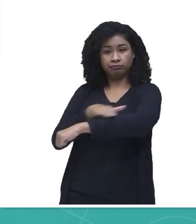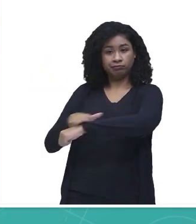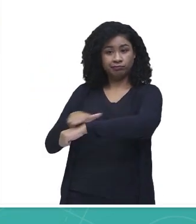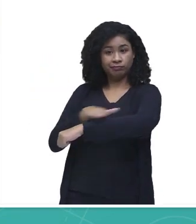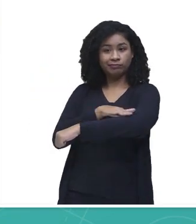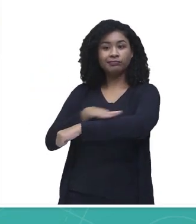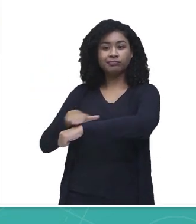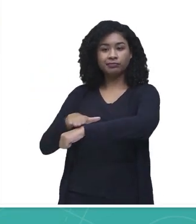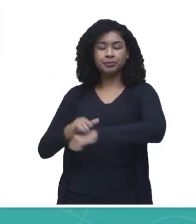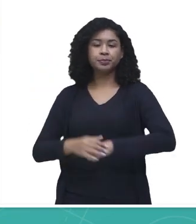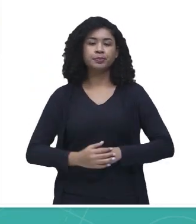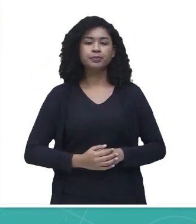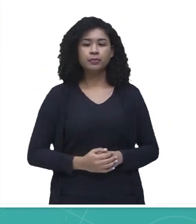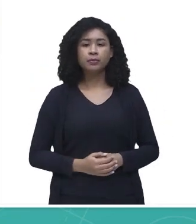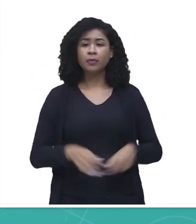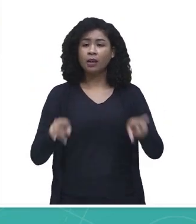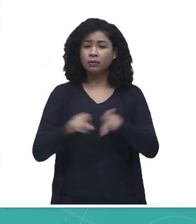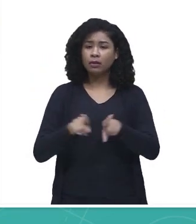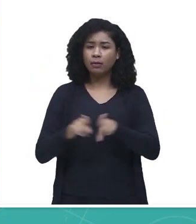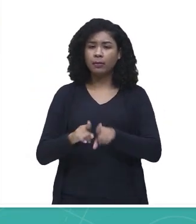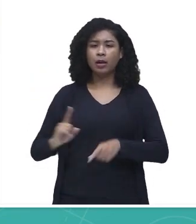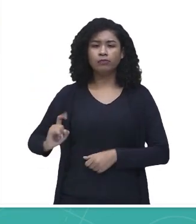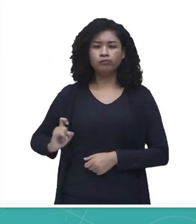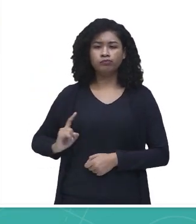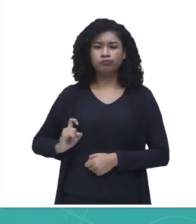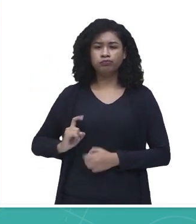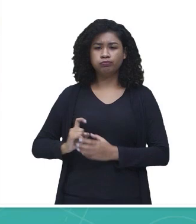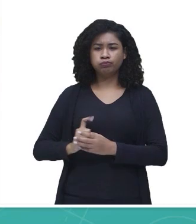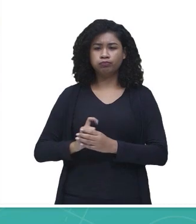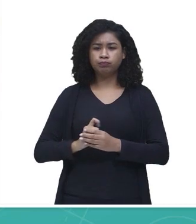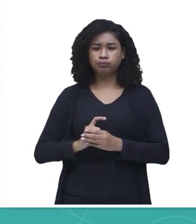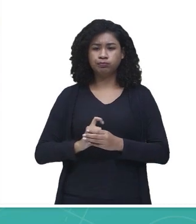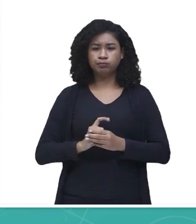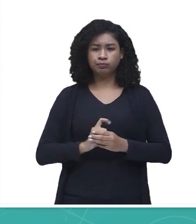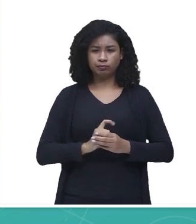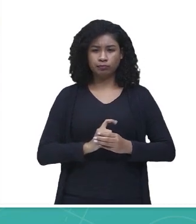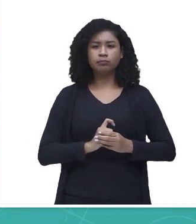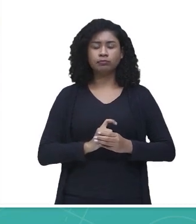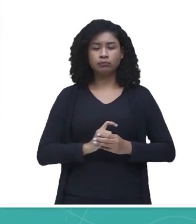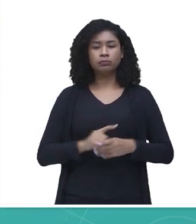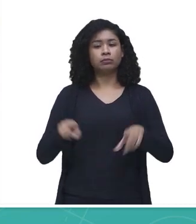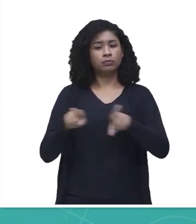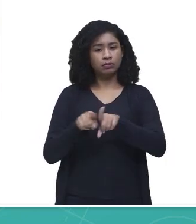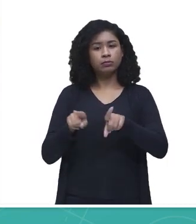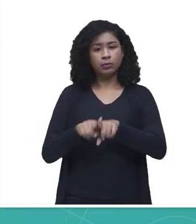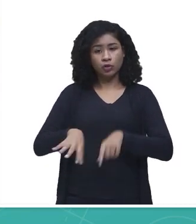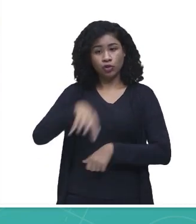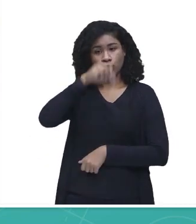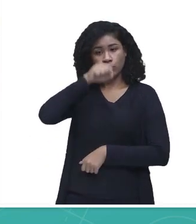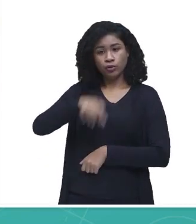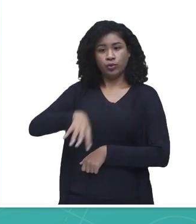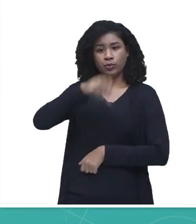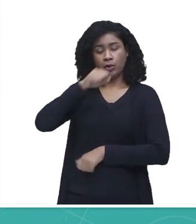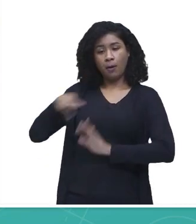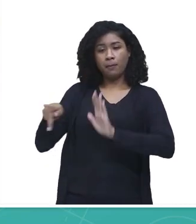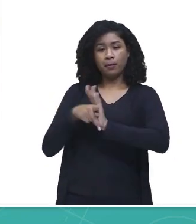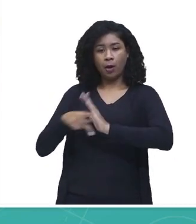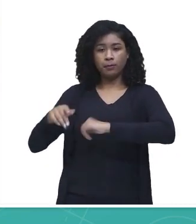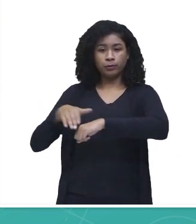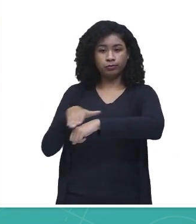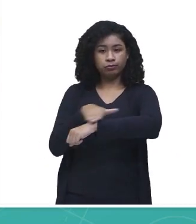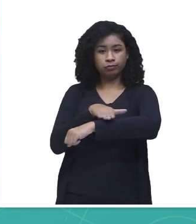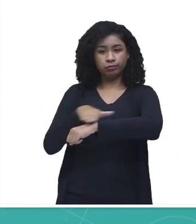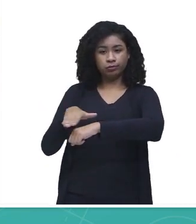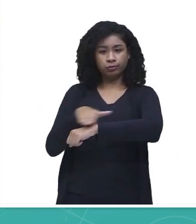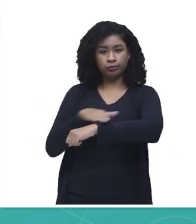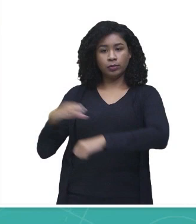Assim como a minhoca, tá? Então a minhoca também realiza esse tipo de respiração, que é a cutânea pela pele. A